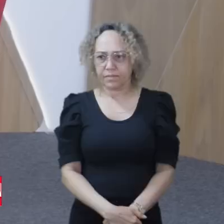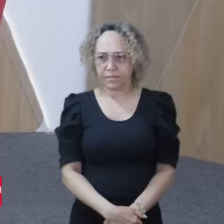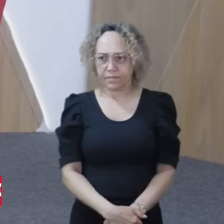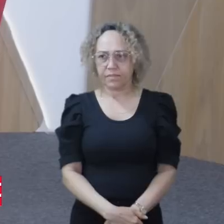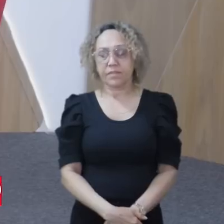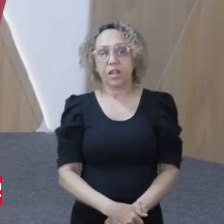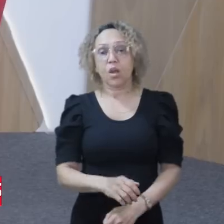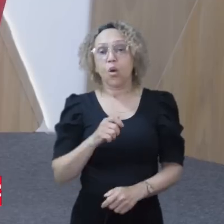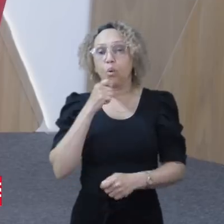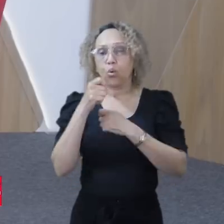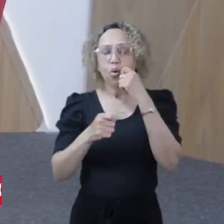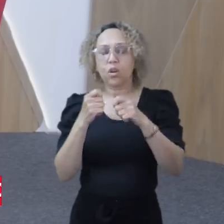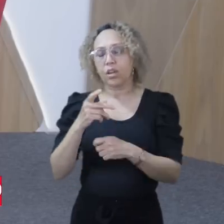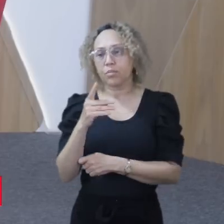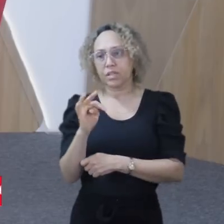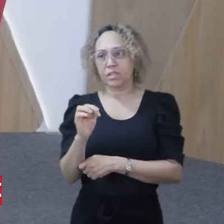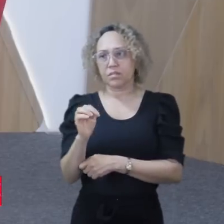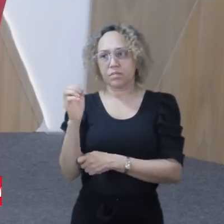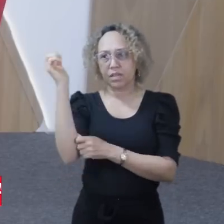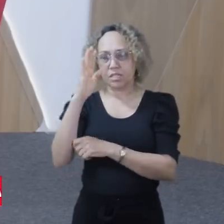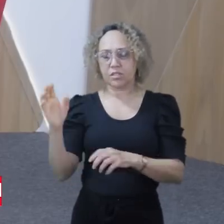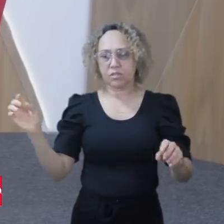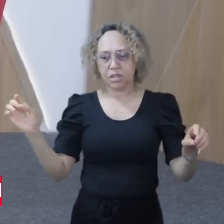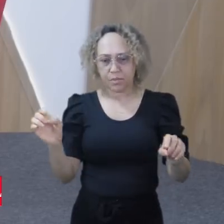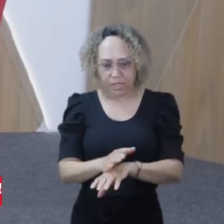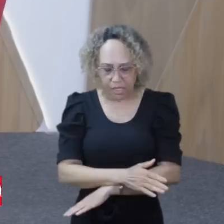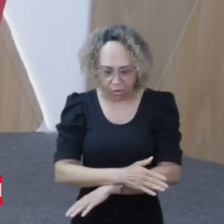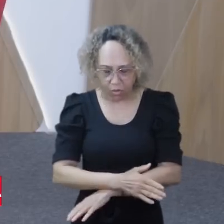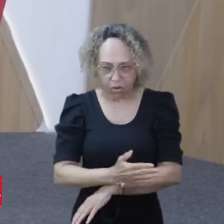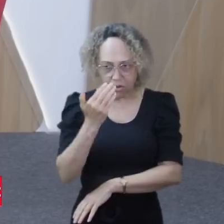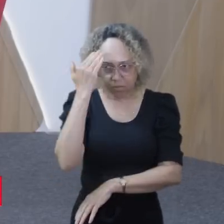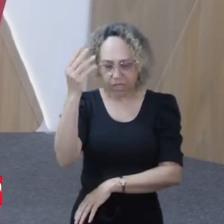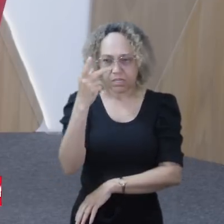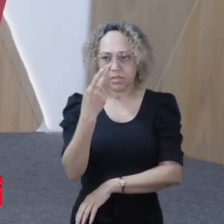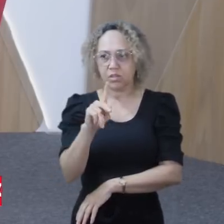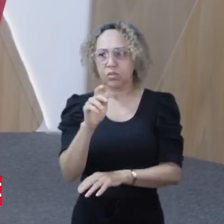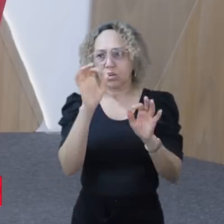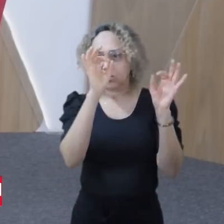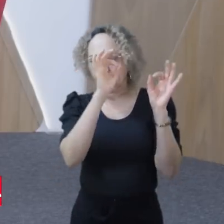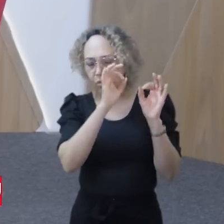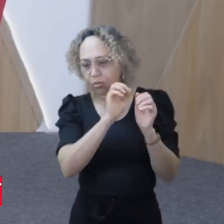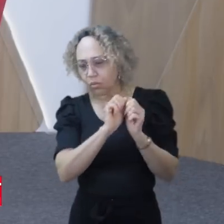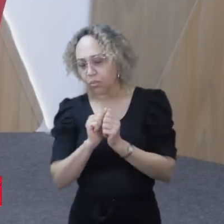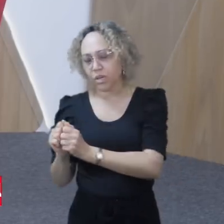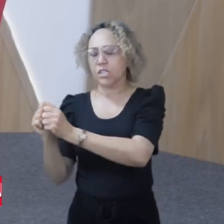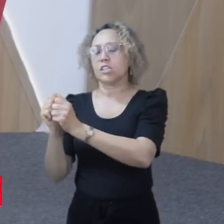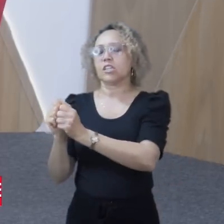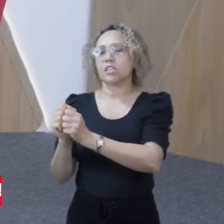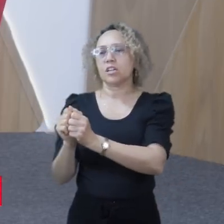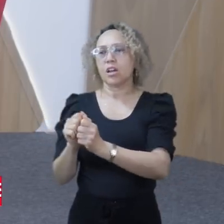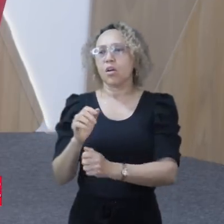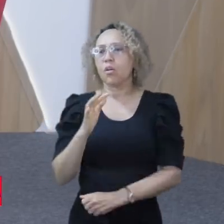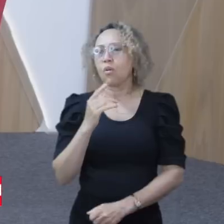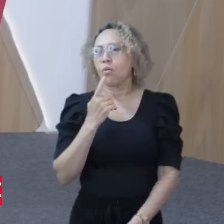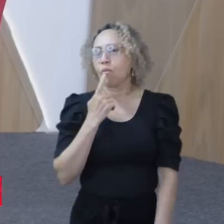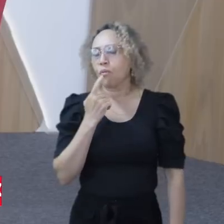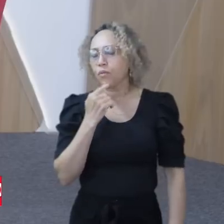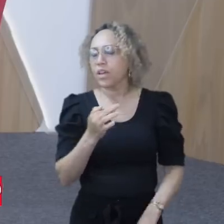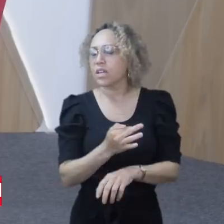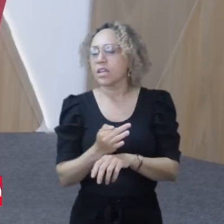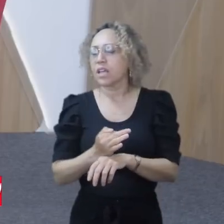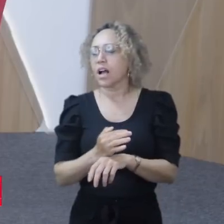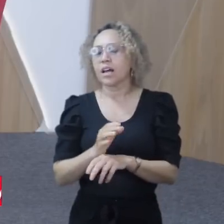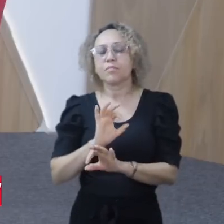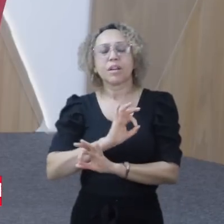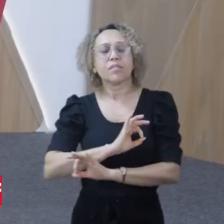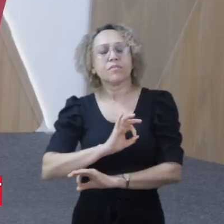O Jornal PT Brasil de hoje termina agora. Obrigado pela sua companhia. Um ótimo feriado para você. Eu te espero amanhã